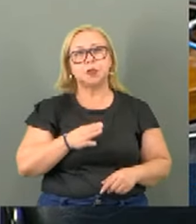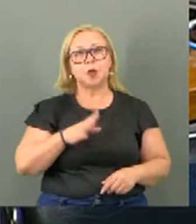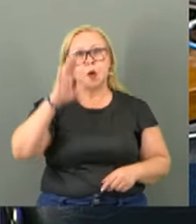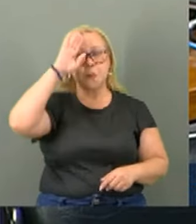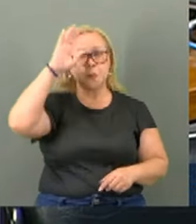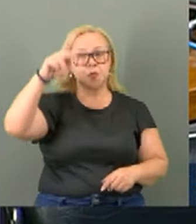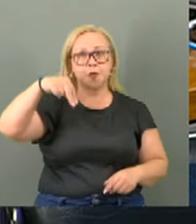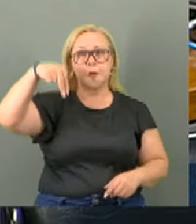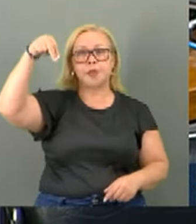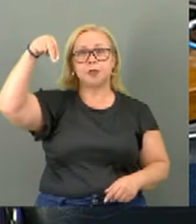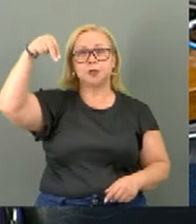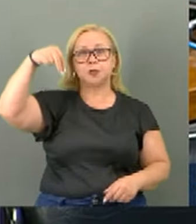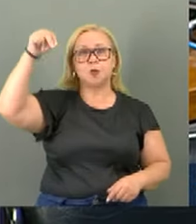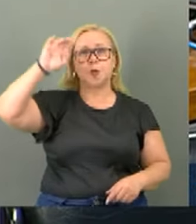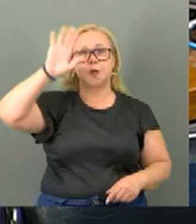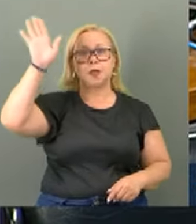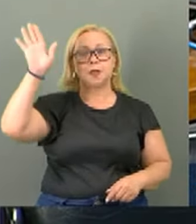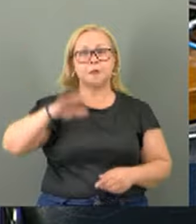sei de que estado o senhor é.